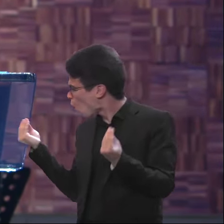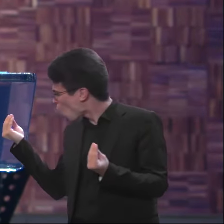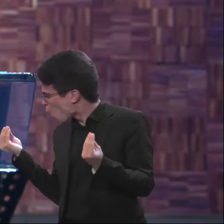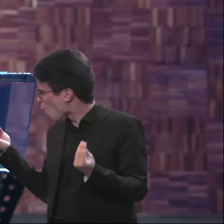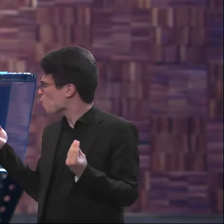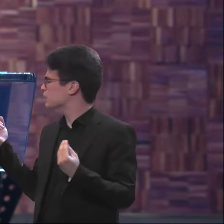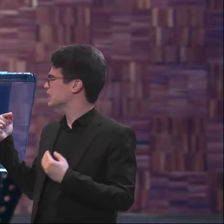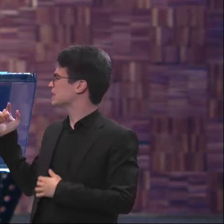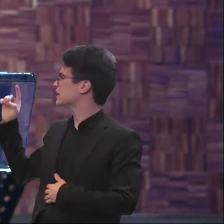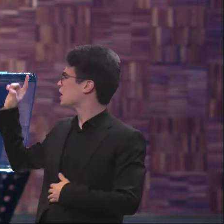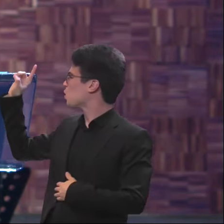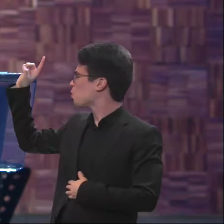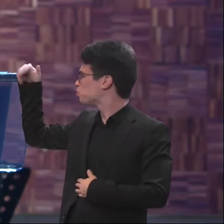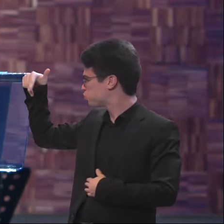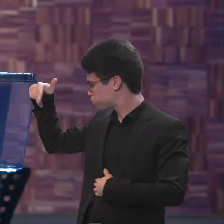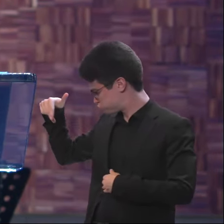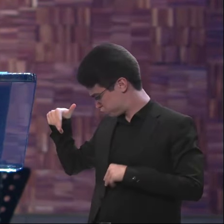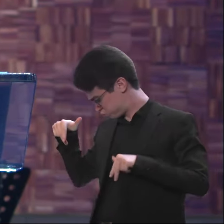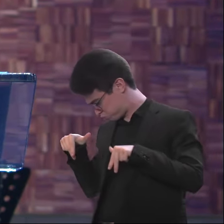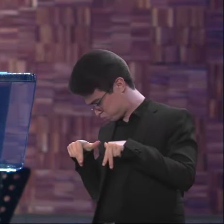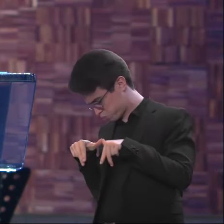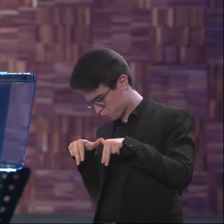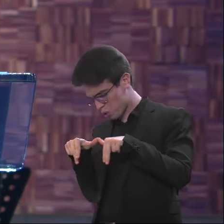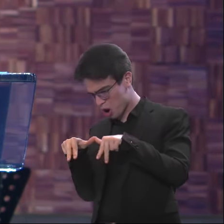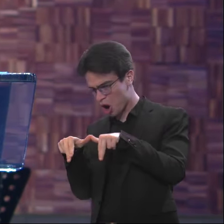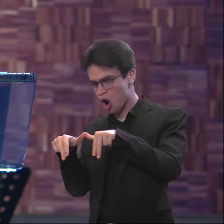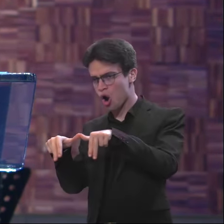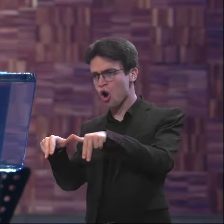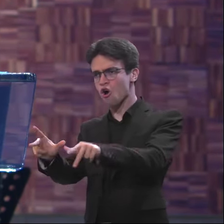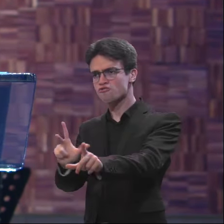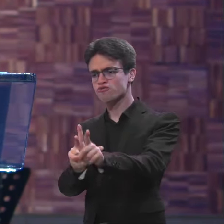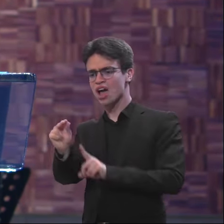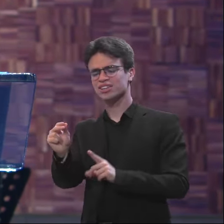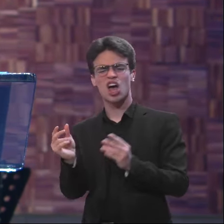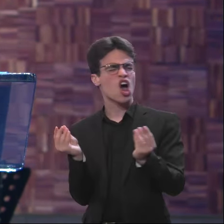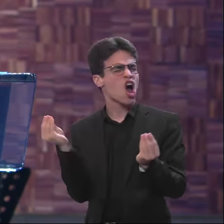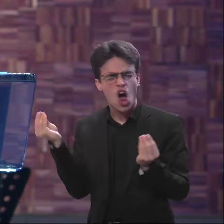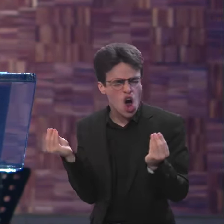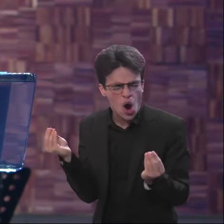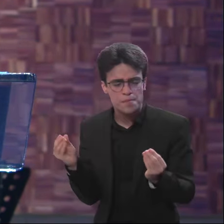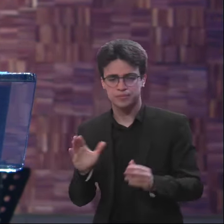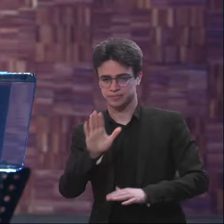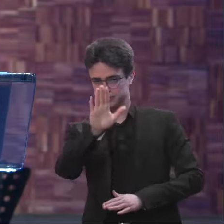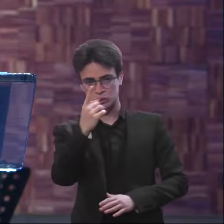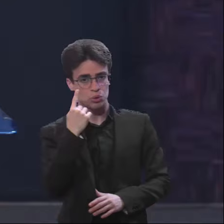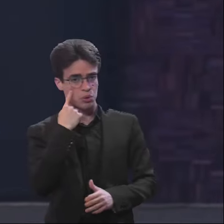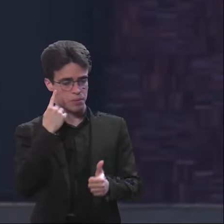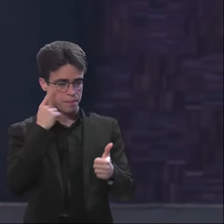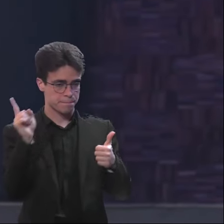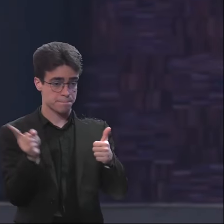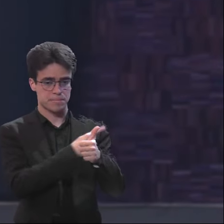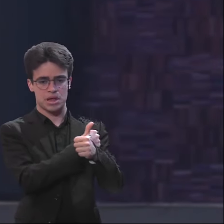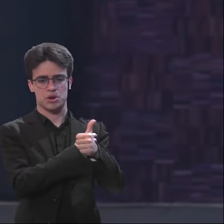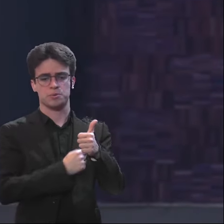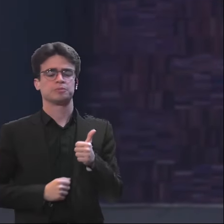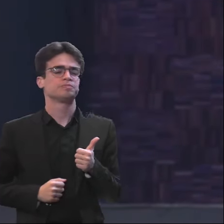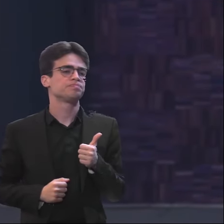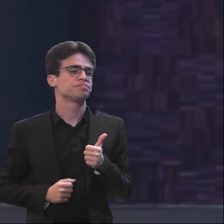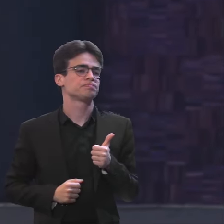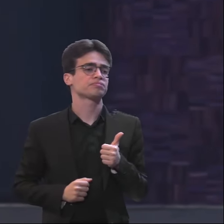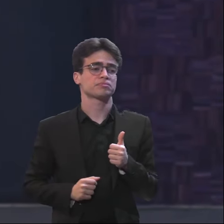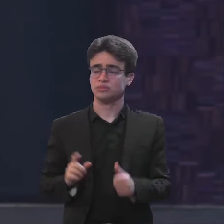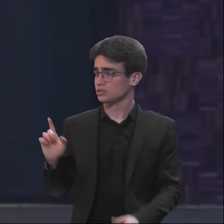me preparam para vencer essas guerras invisíveis? Em primeiro lugar, esses encontros com